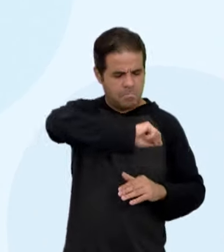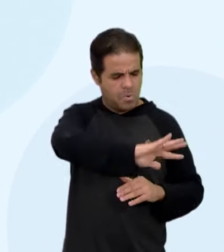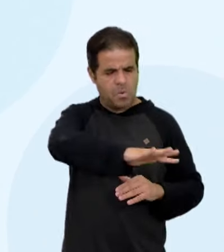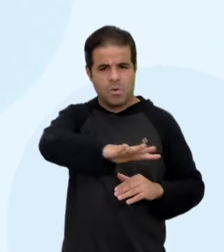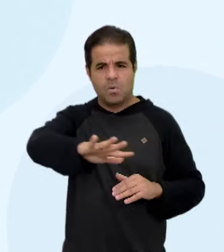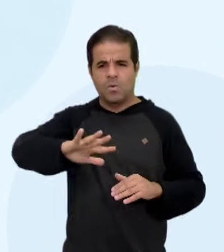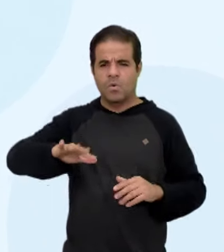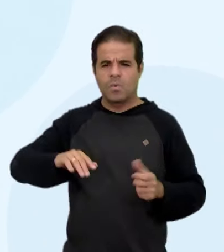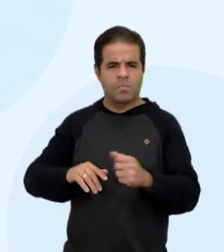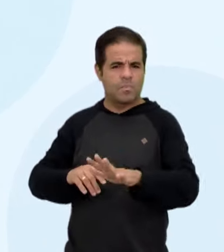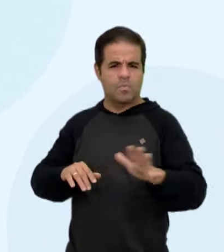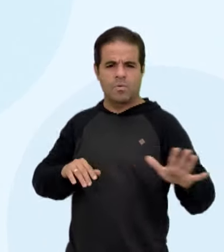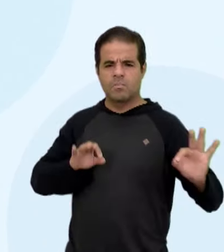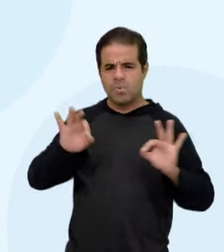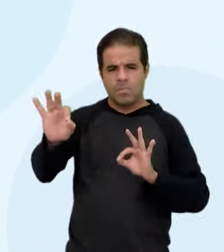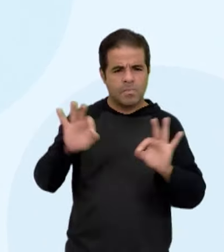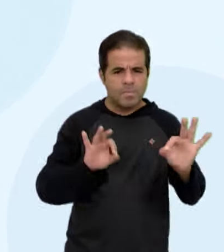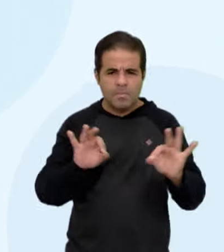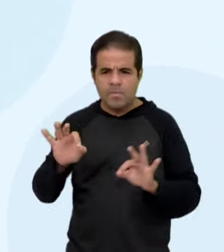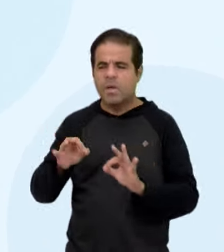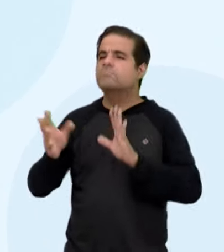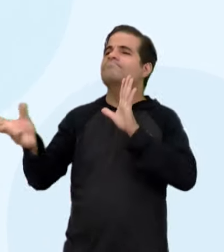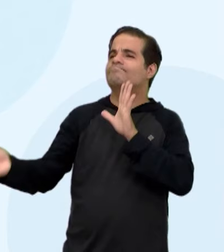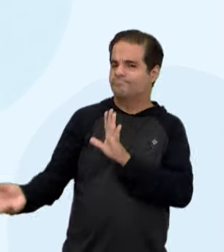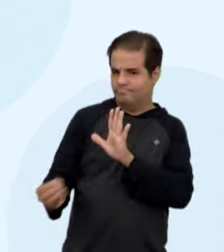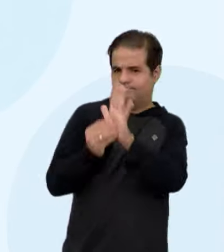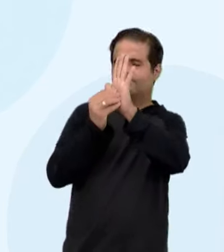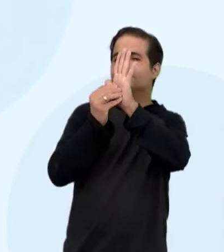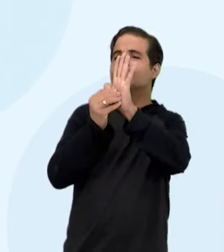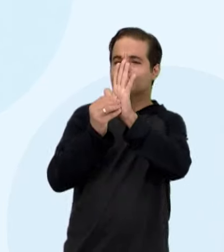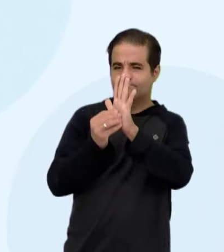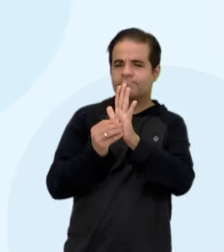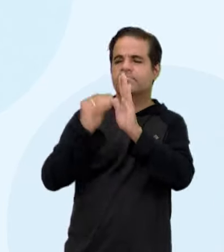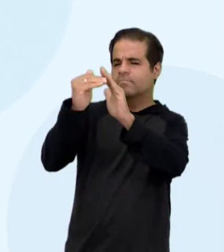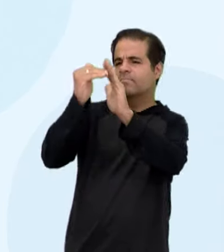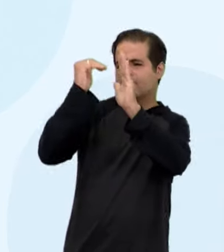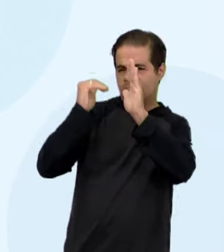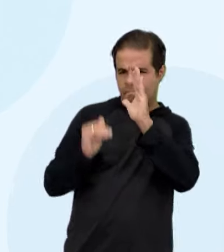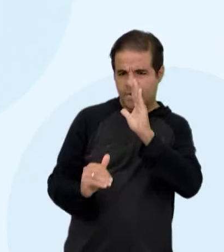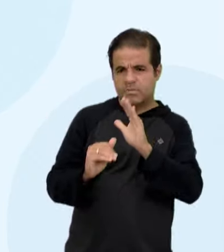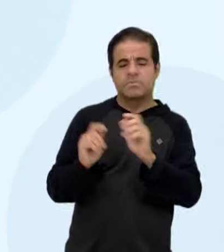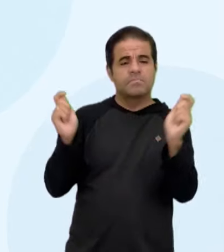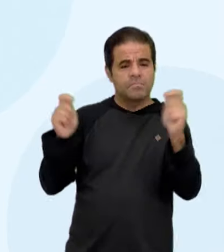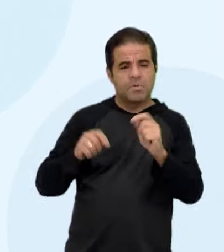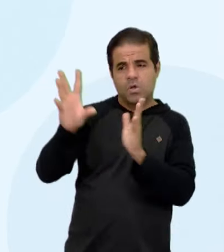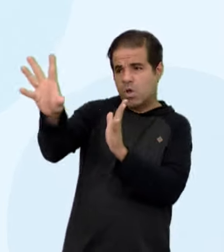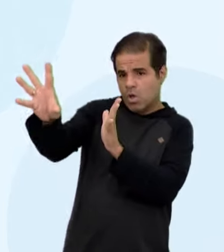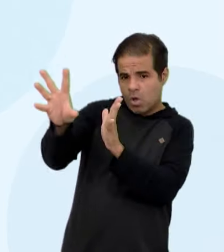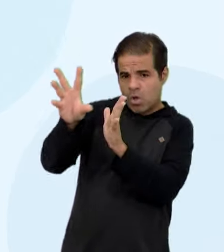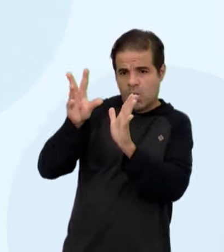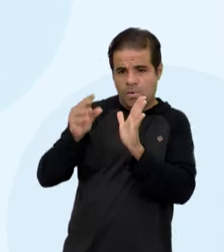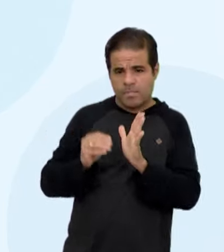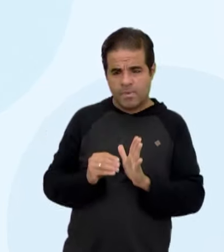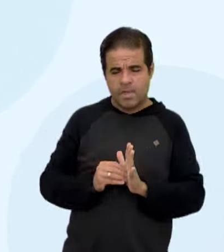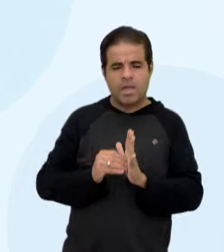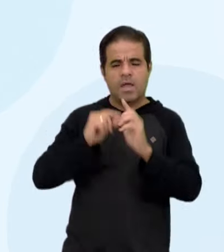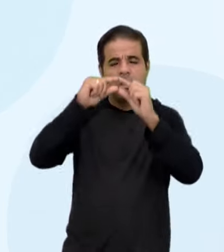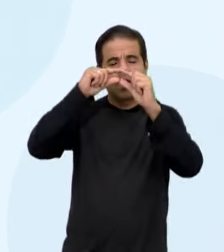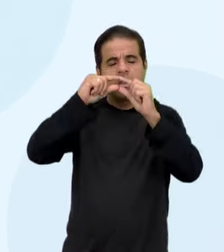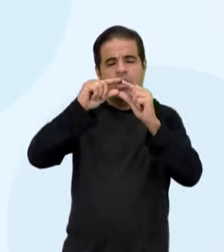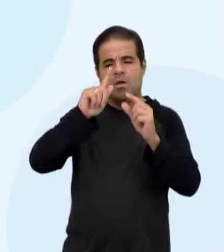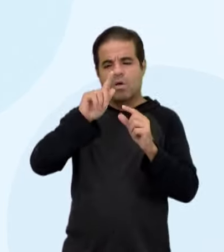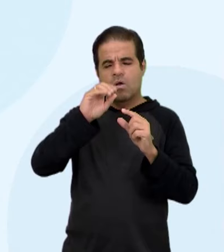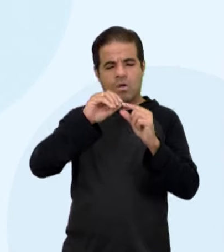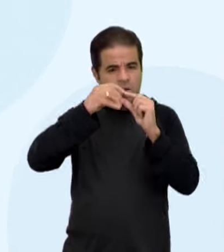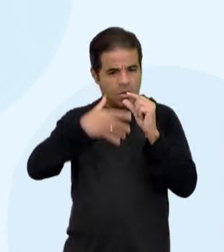nas seguintes coordenadas. Aí eu deixei as coordenadas para vocês ali abaixo, você pode copiar, colocar lá no Google Maps e